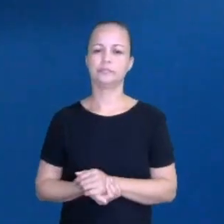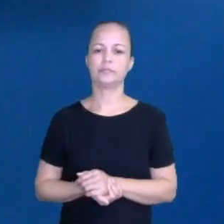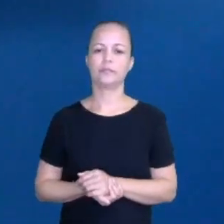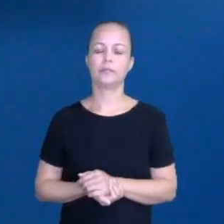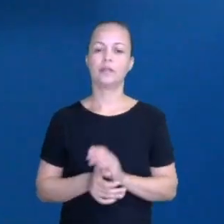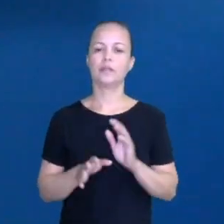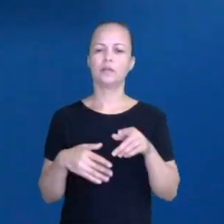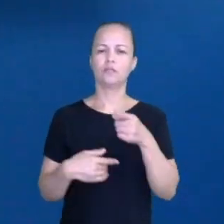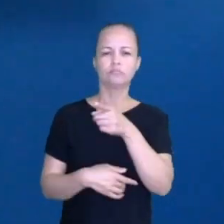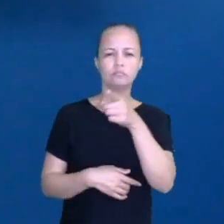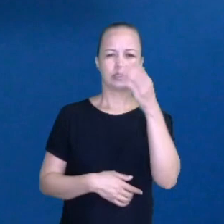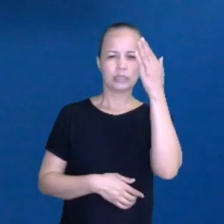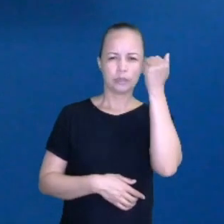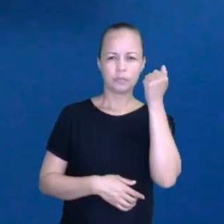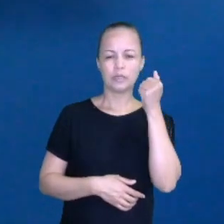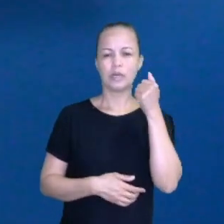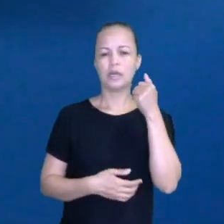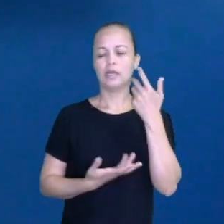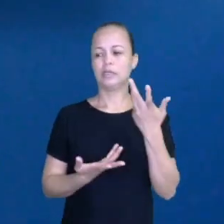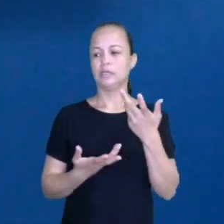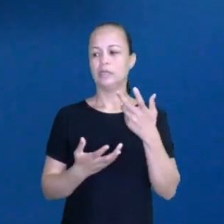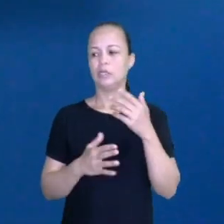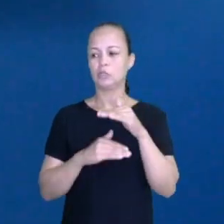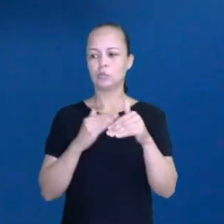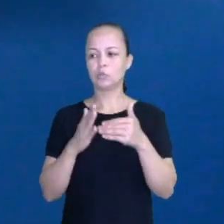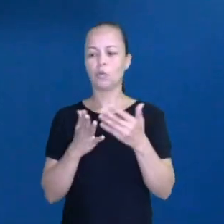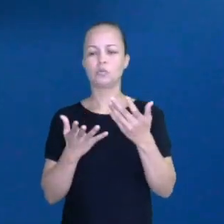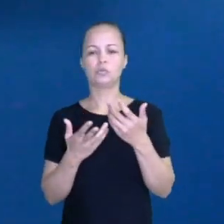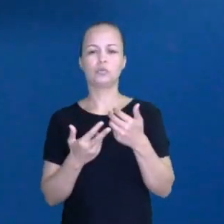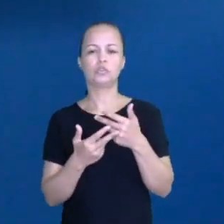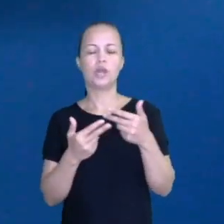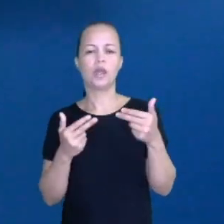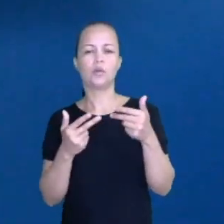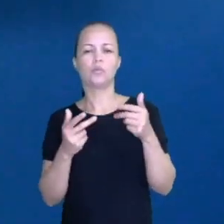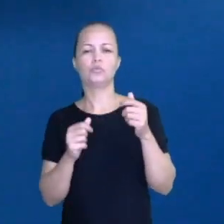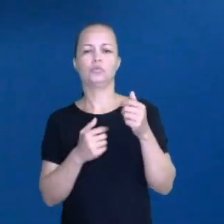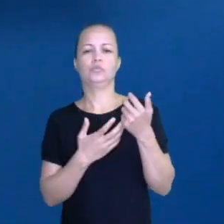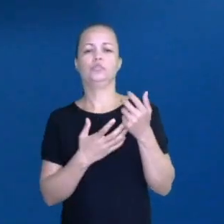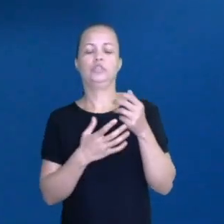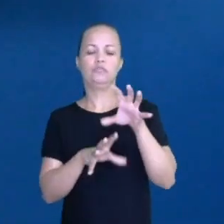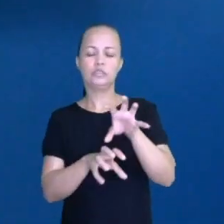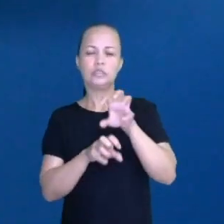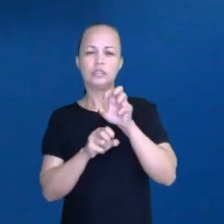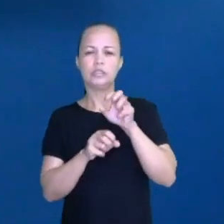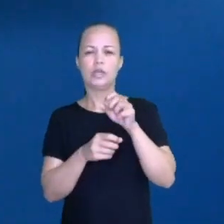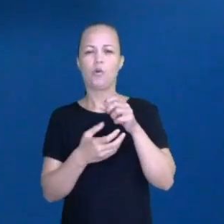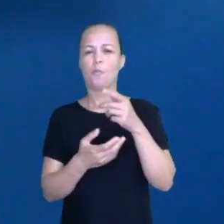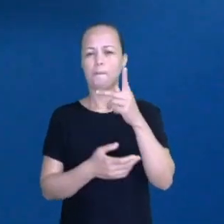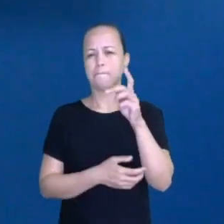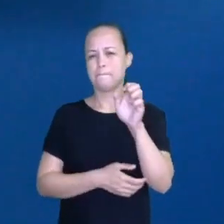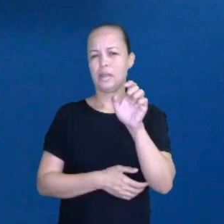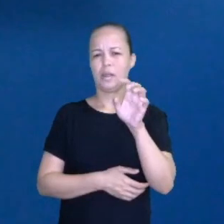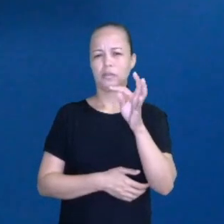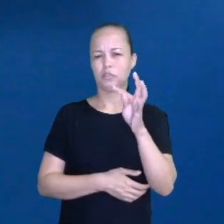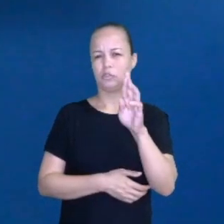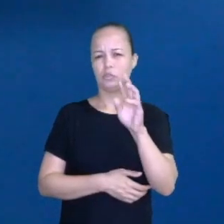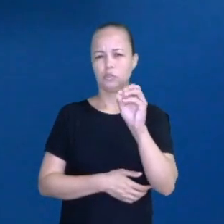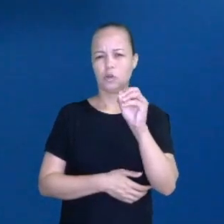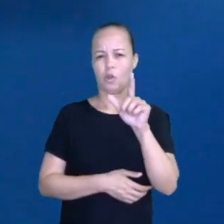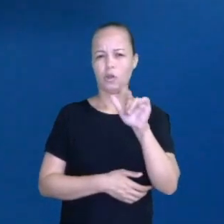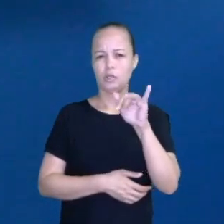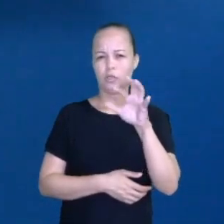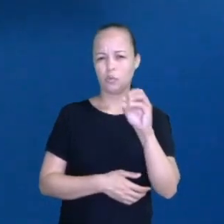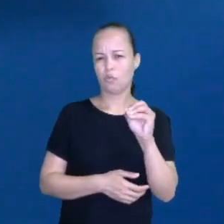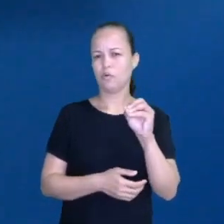todos os resíduos, todos os recursos que você utiliza, que você tira da natureza, o petróleo faz o quê? Faz o